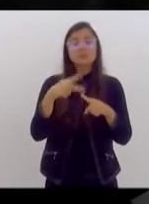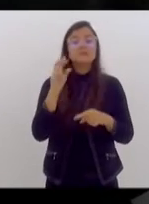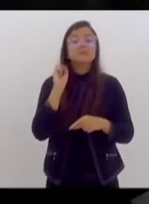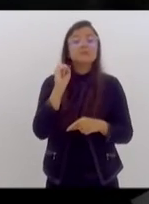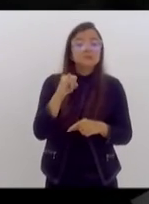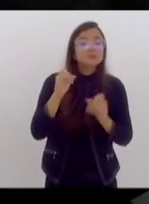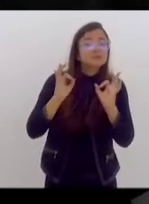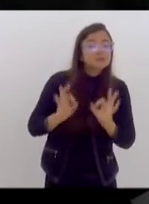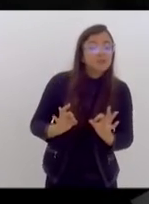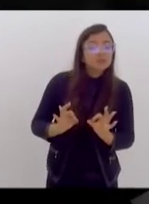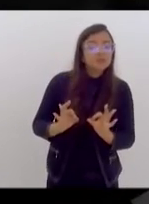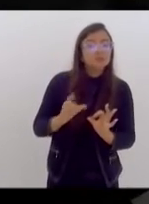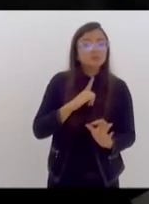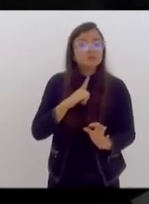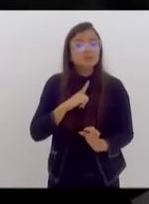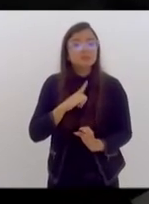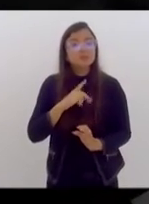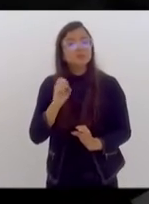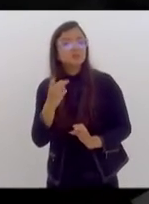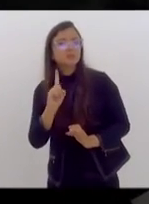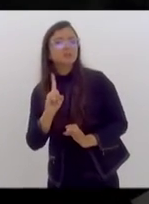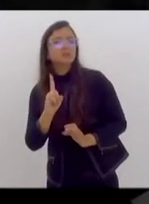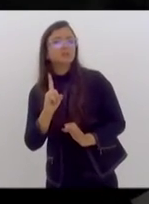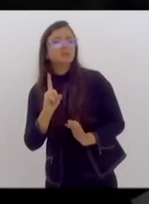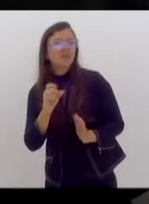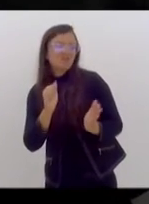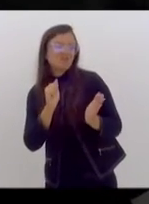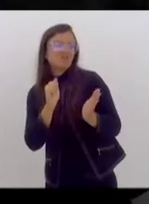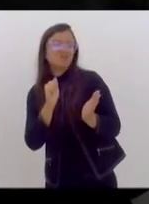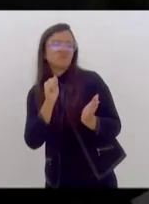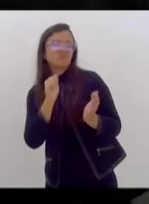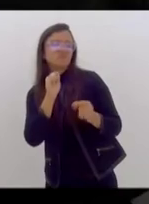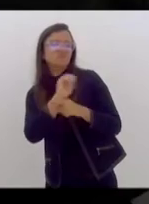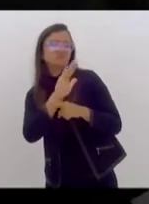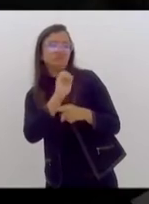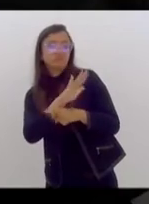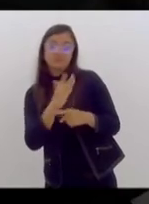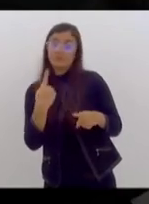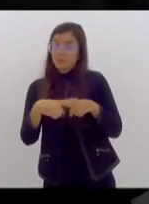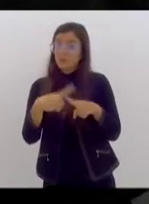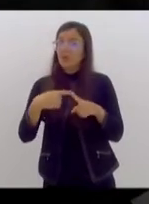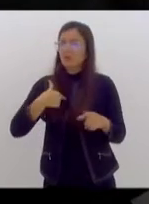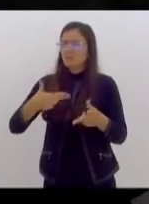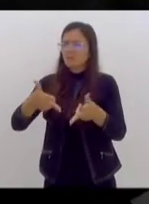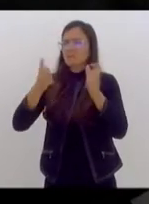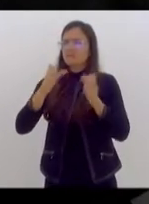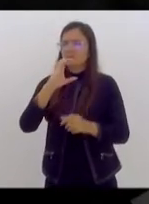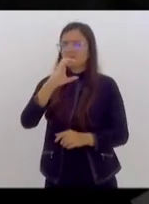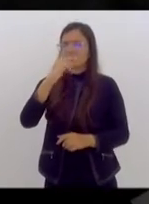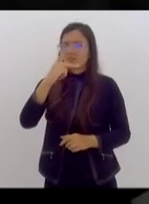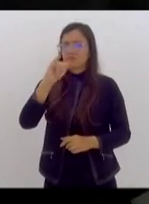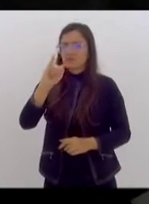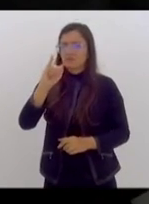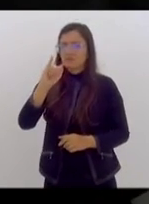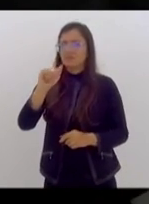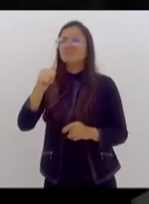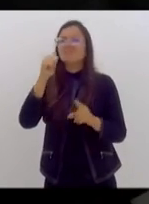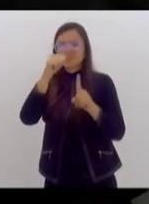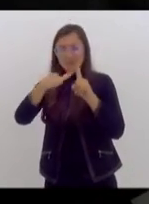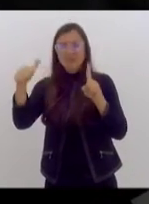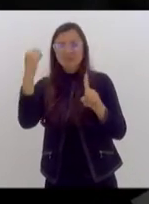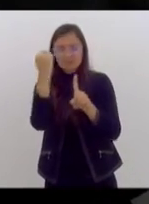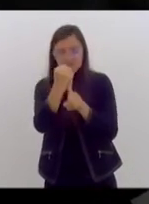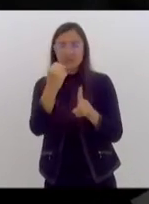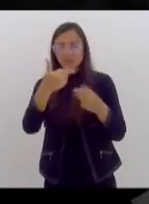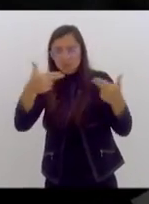das recomendações que aqui colocamos né Eu senti isso muito na CPI do feminicídio que é fundamental que a gente coloque